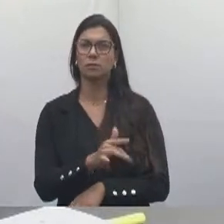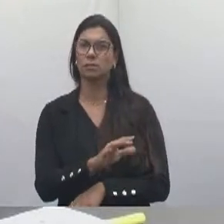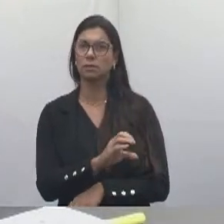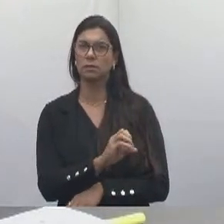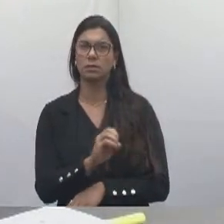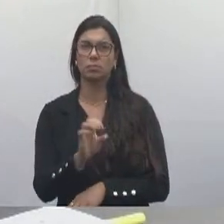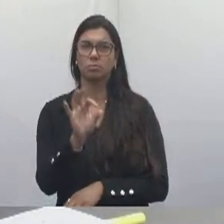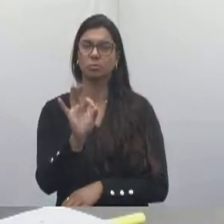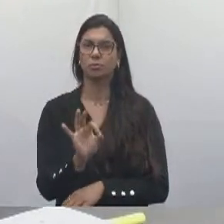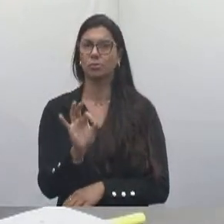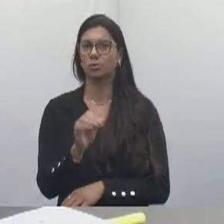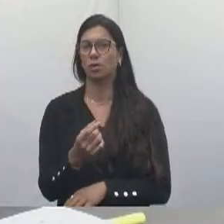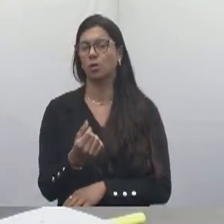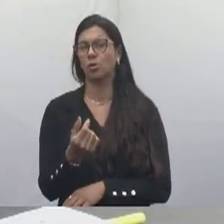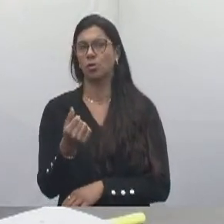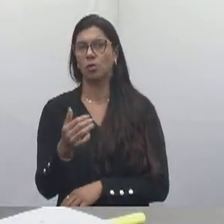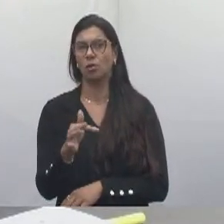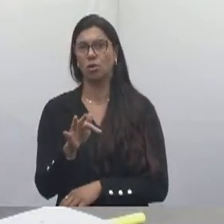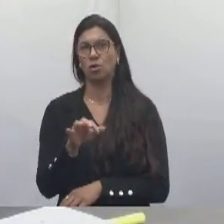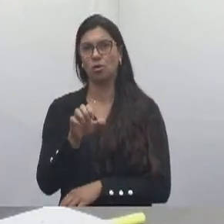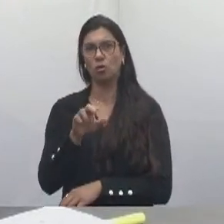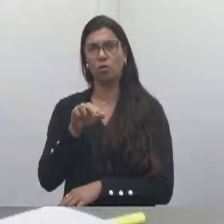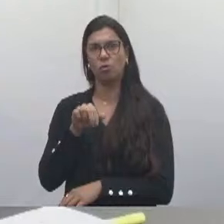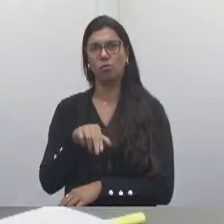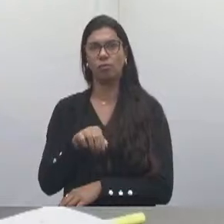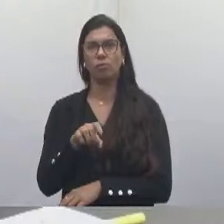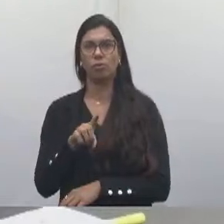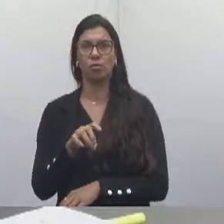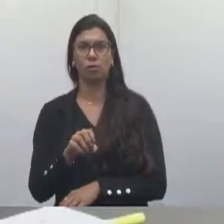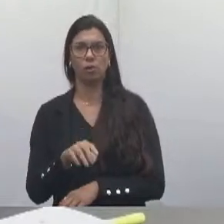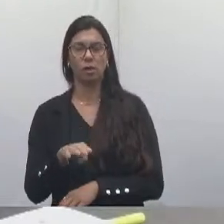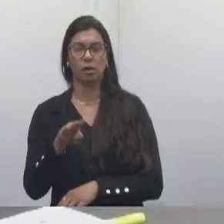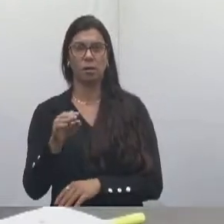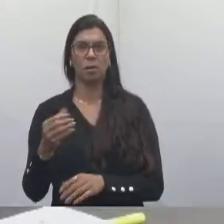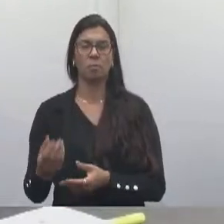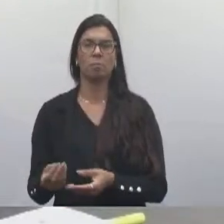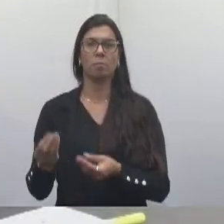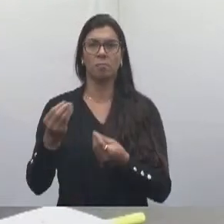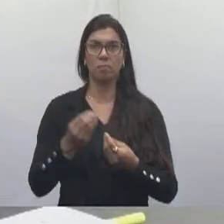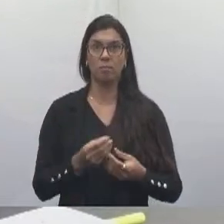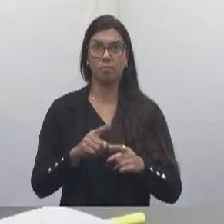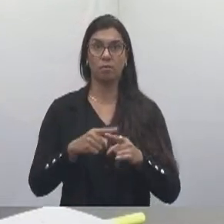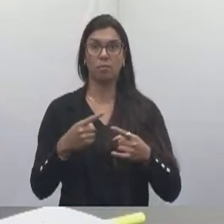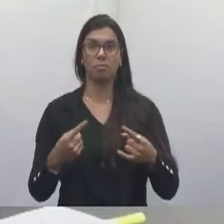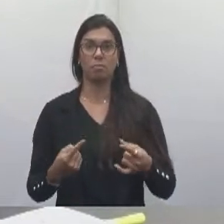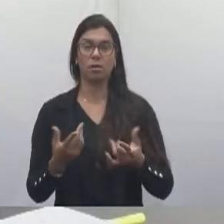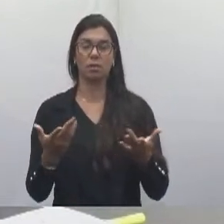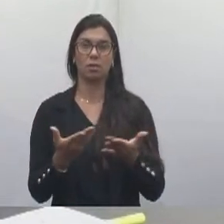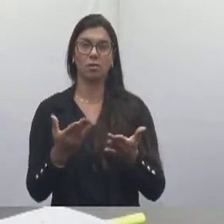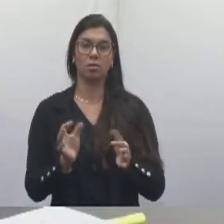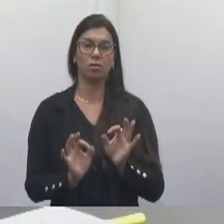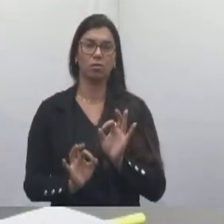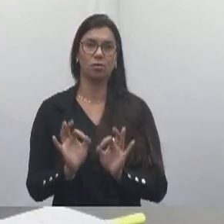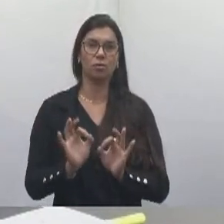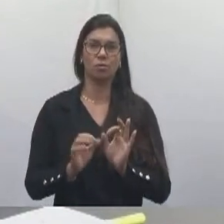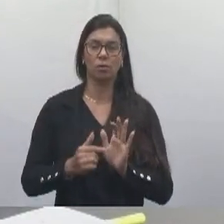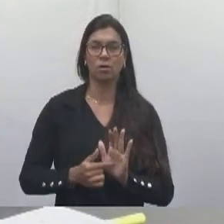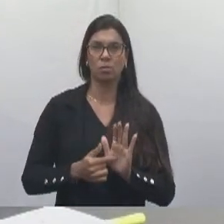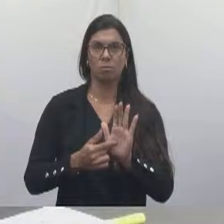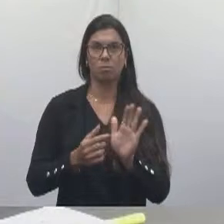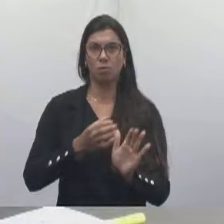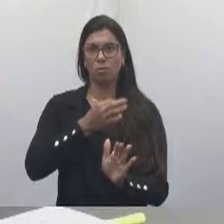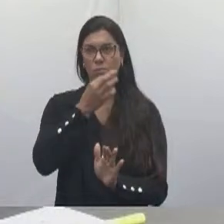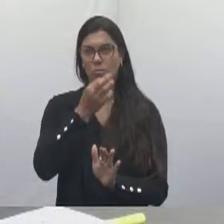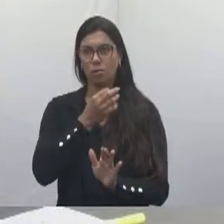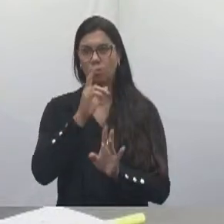Fundeb. E por último, aquilo que eu acabei de justificar e de contextualizar,